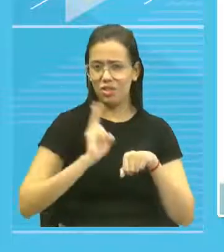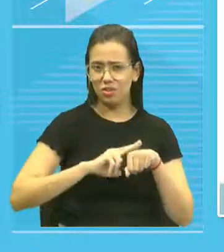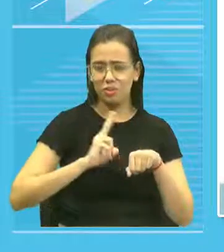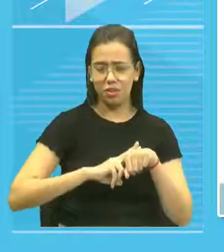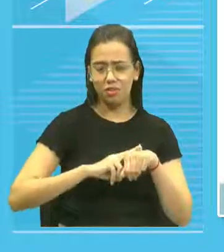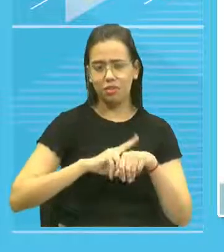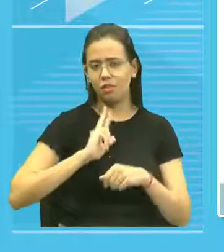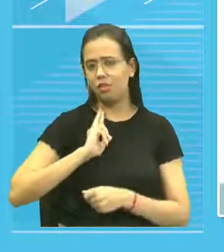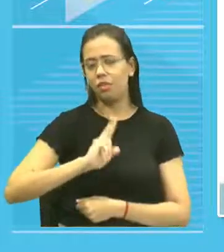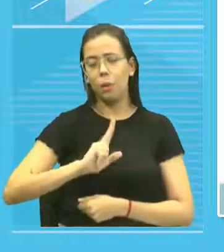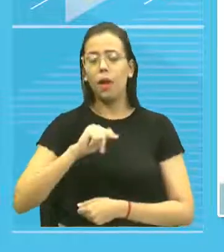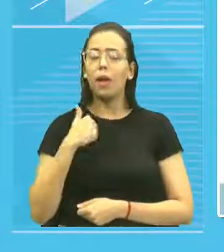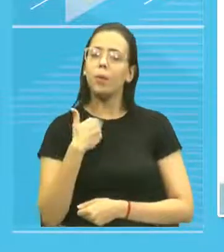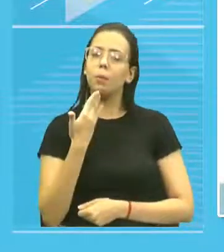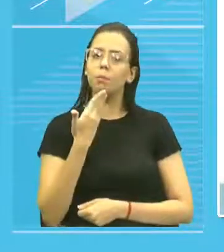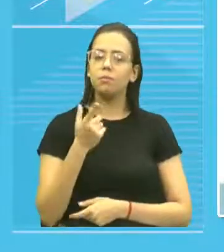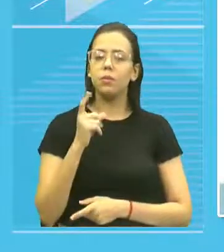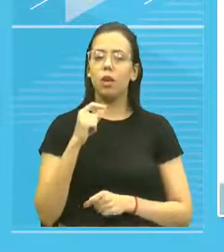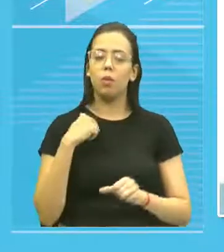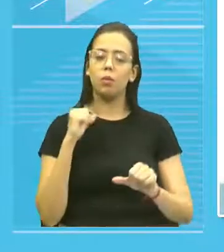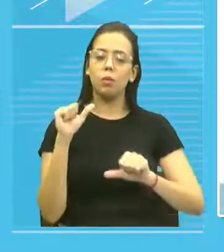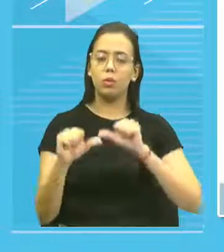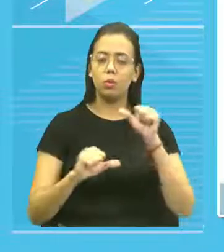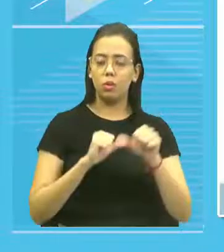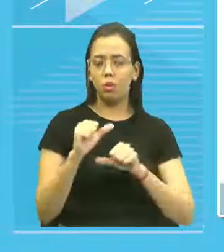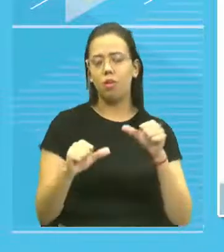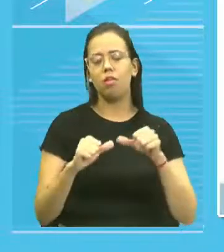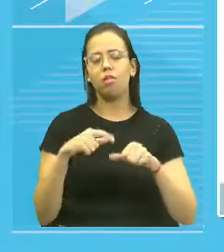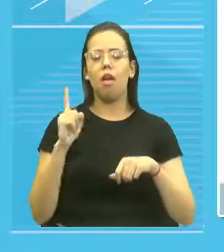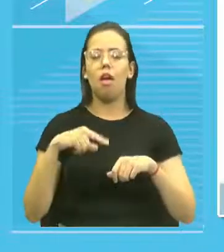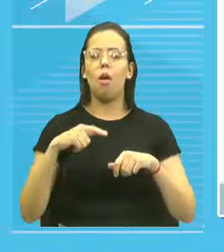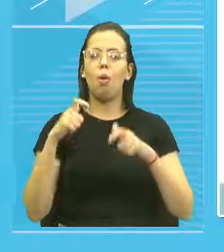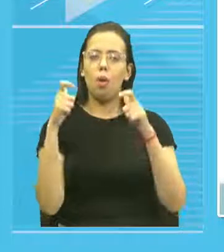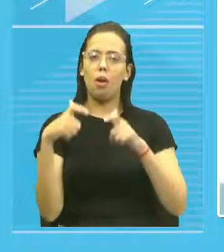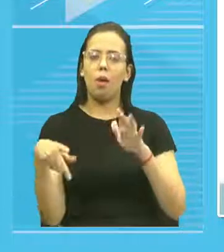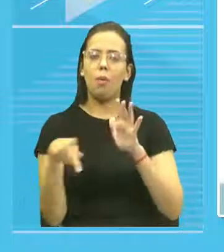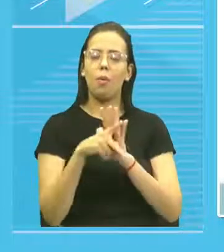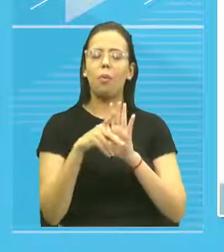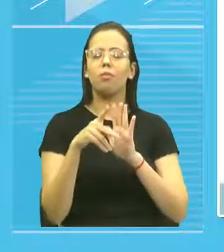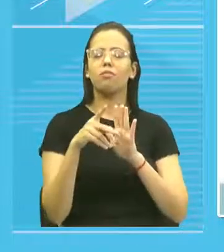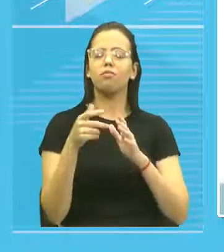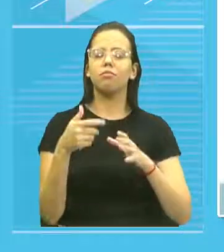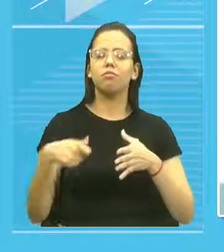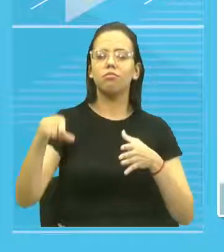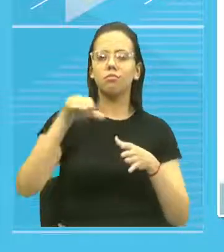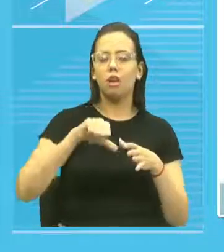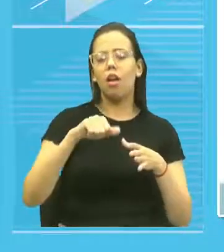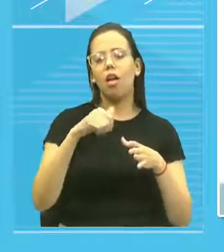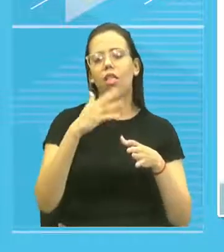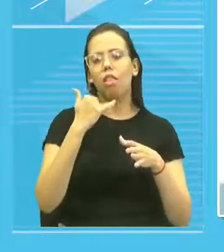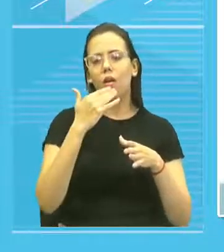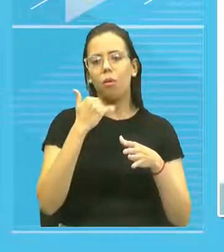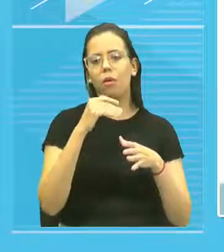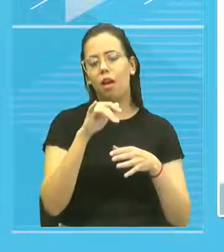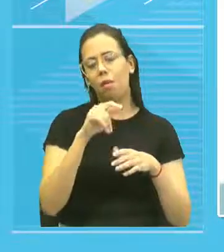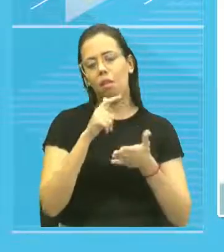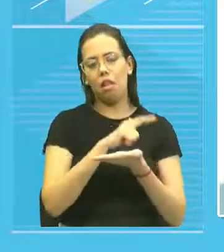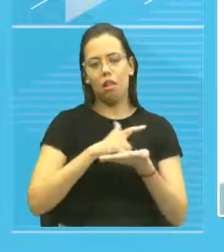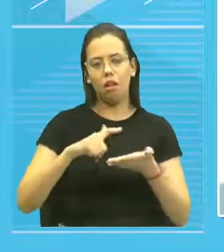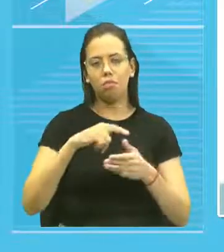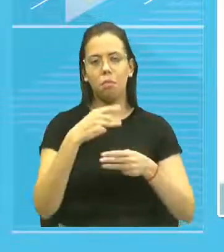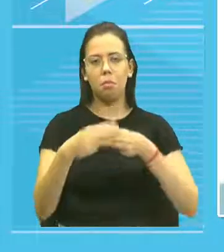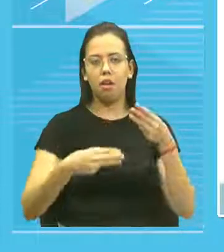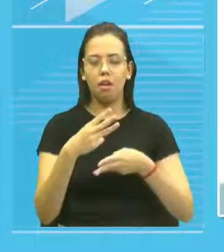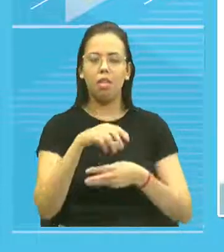vidro não eu tô trocando o recipiente pelo conteúdo que seria o alimento um traz uma macarronada para uma lasanha